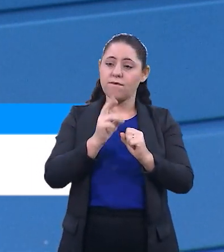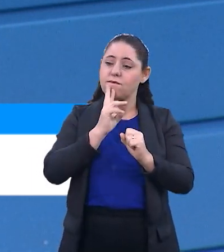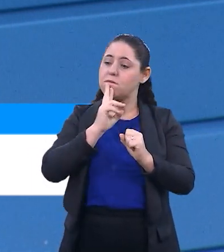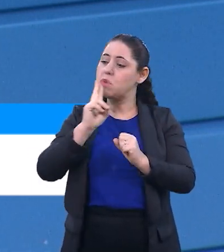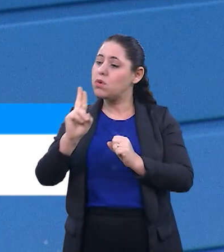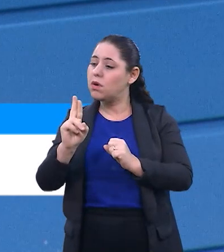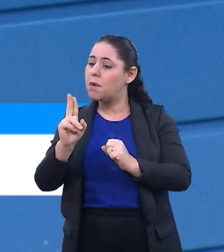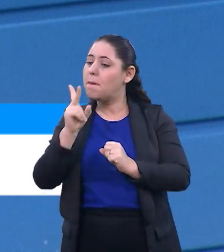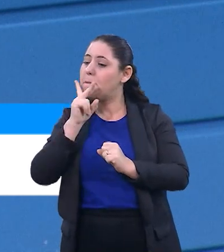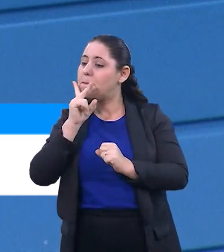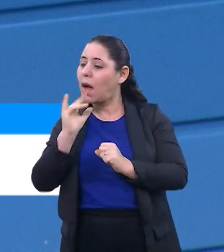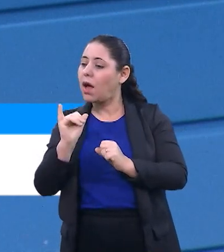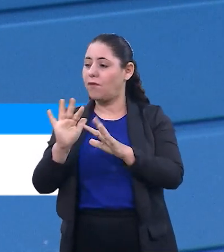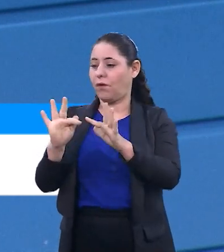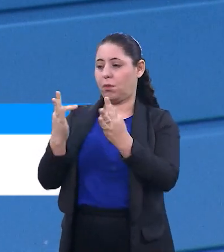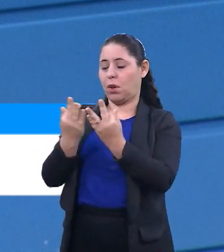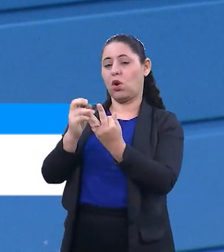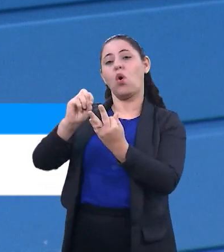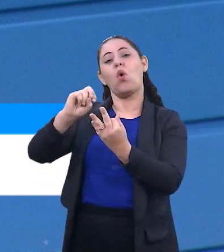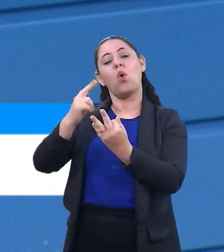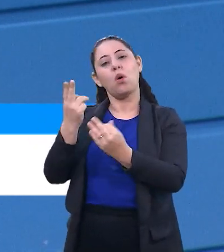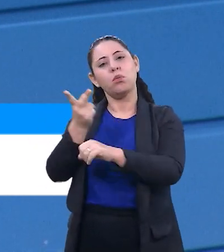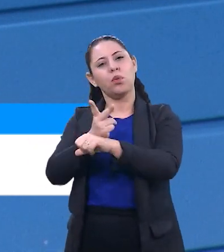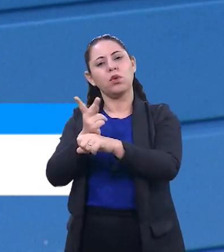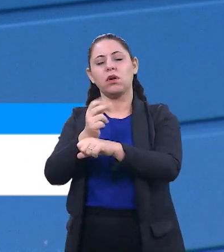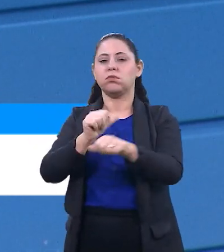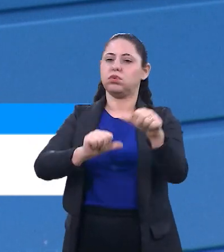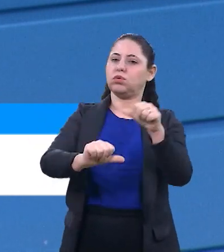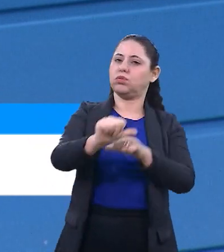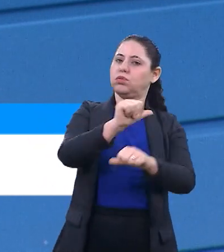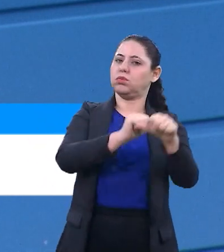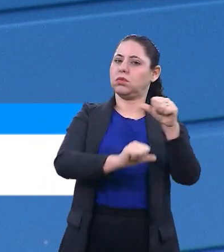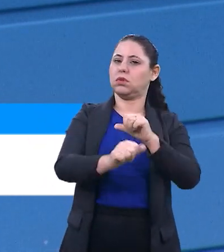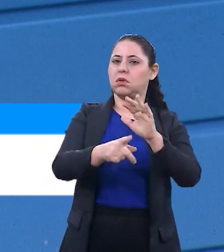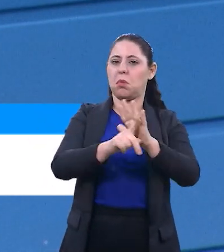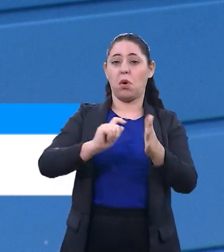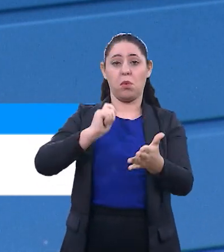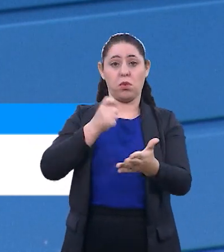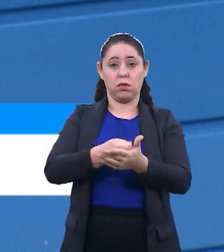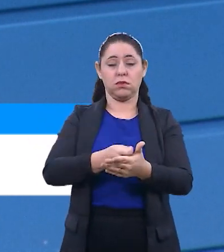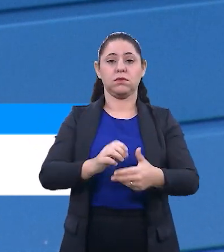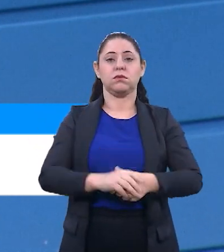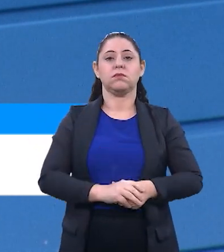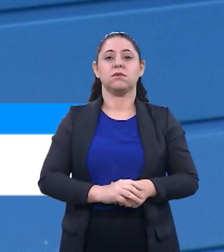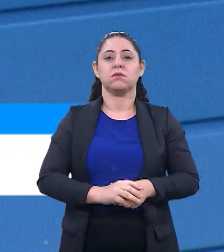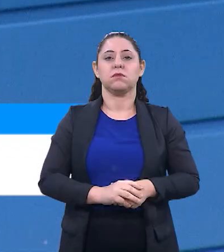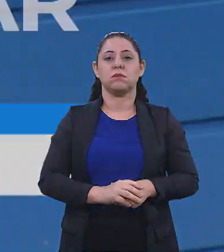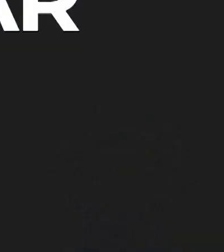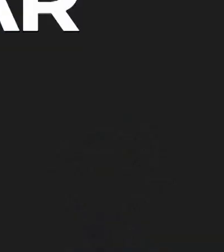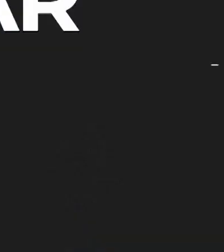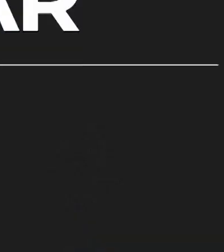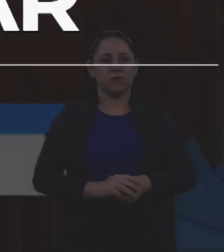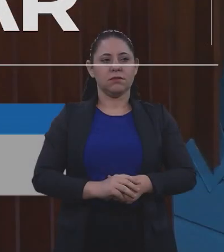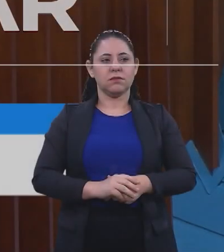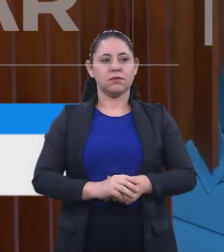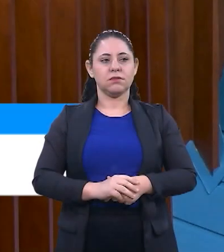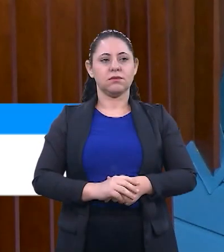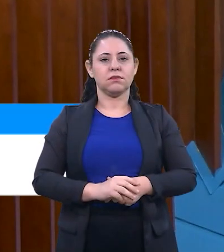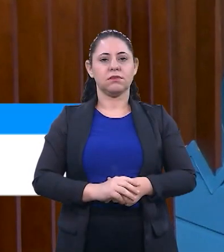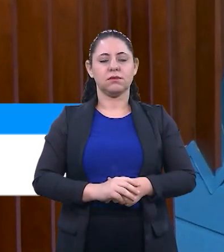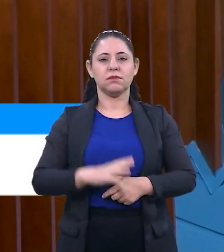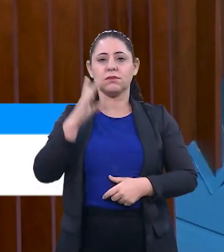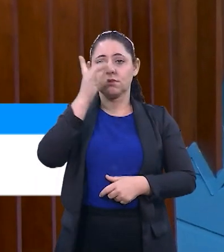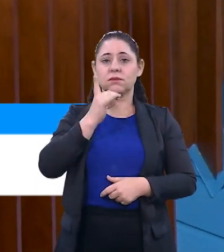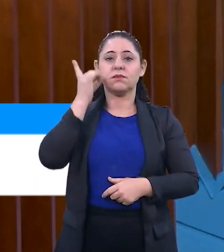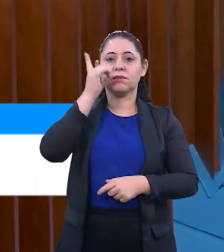possamos repassá-las aos pais, ou buscando inclusive a mudança nessa obrigatoriedade.